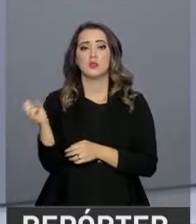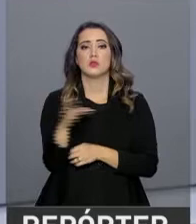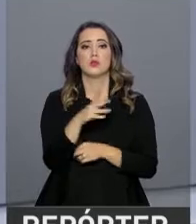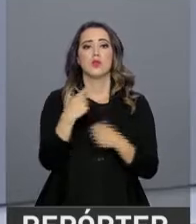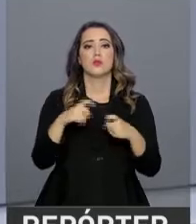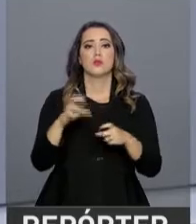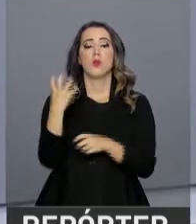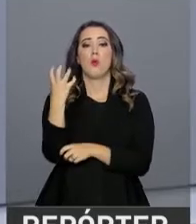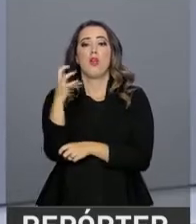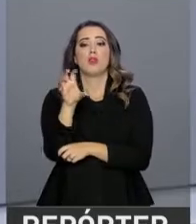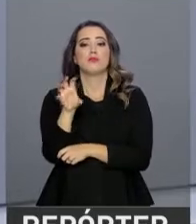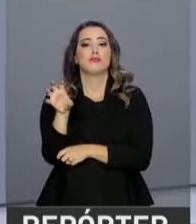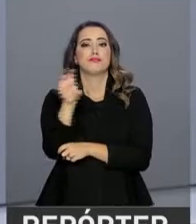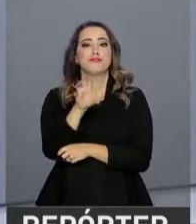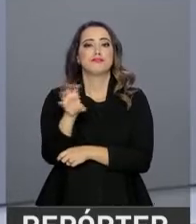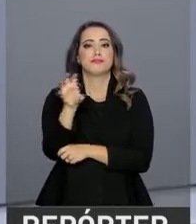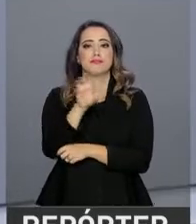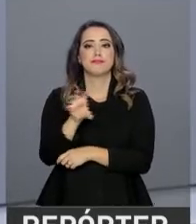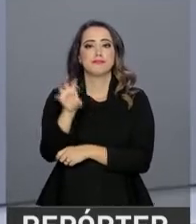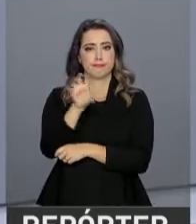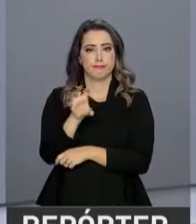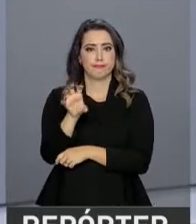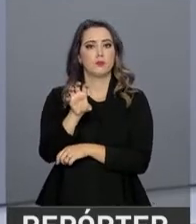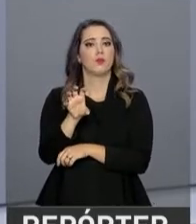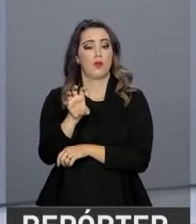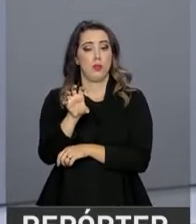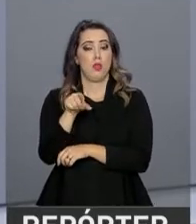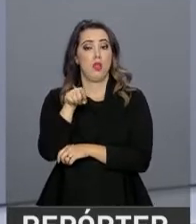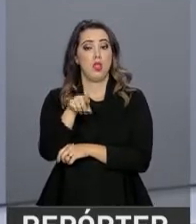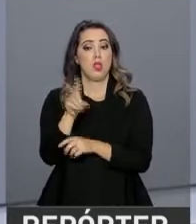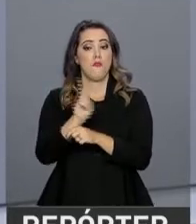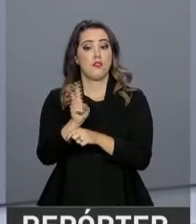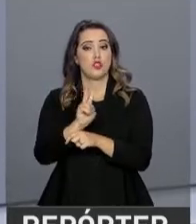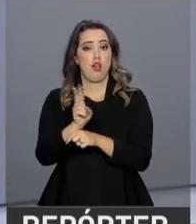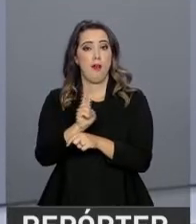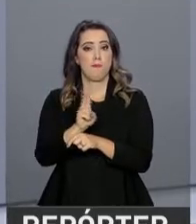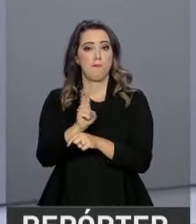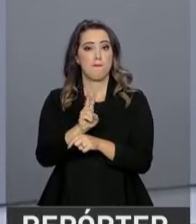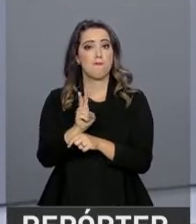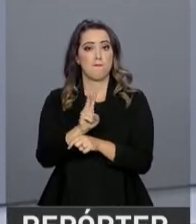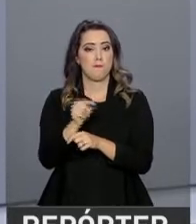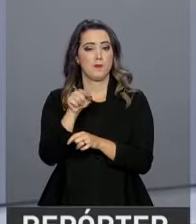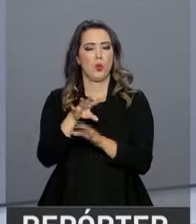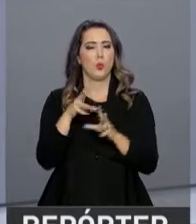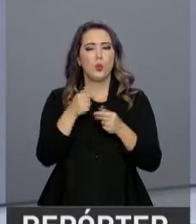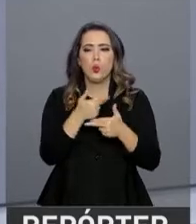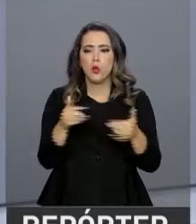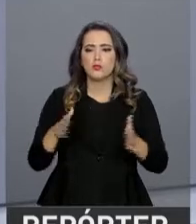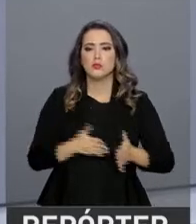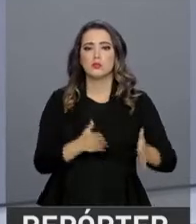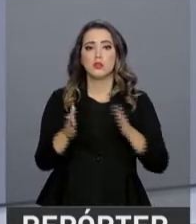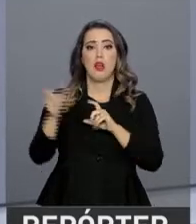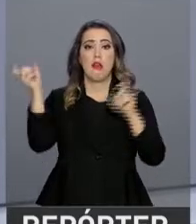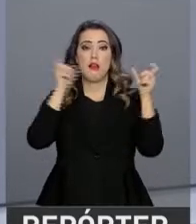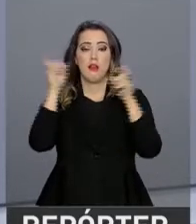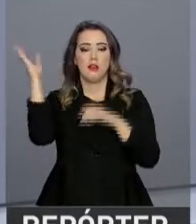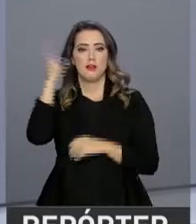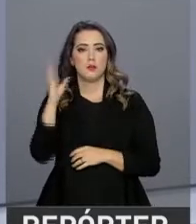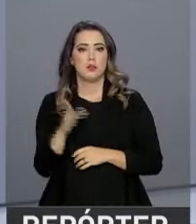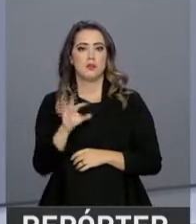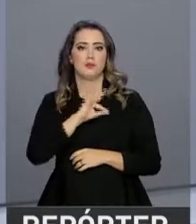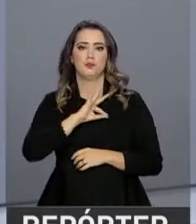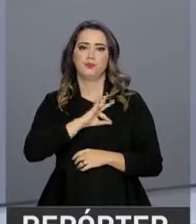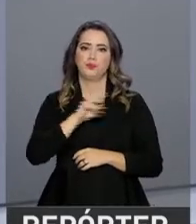por imagens a medida vai auxiliar a fiscalização das estradas do país por meio do sistema alerta brasil da